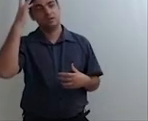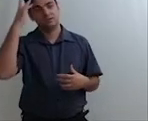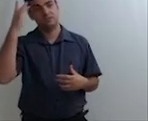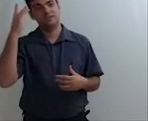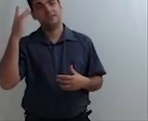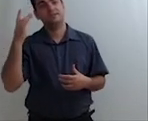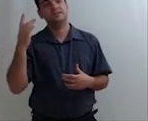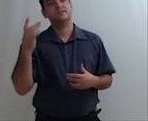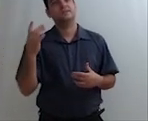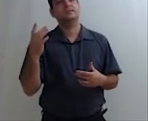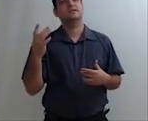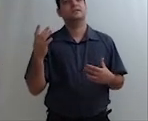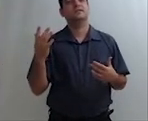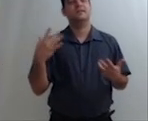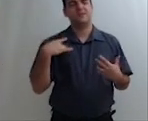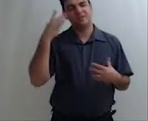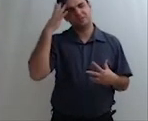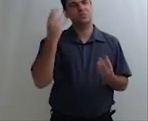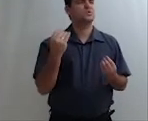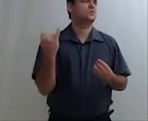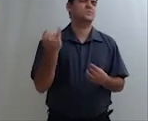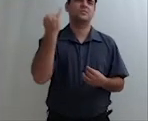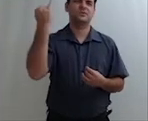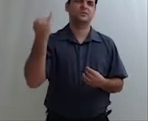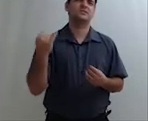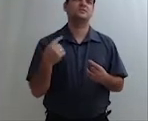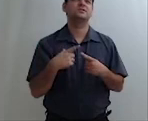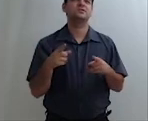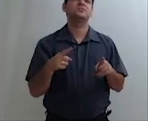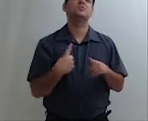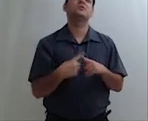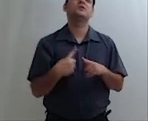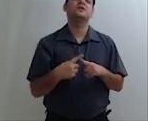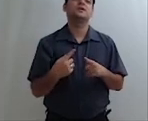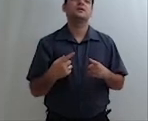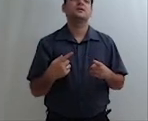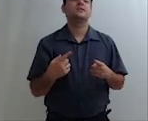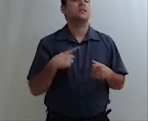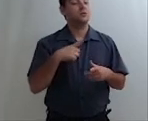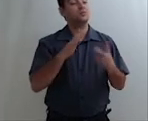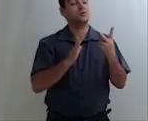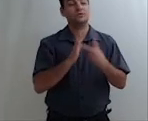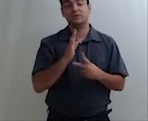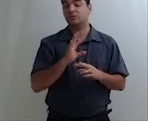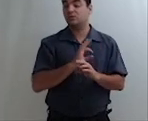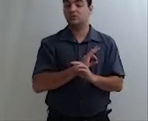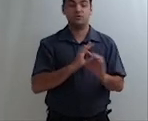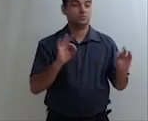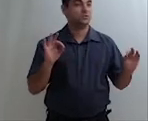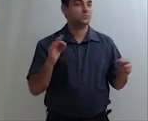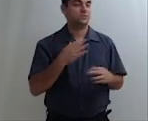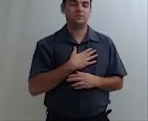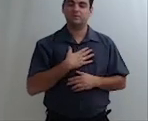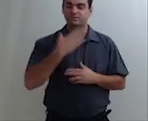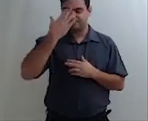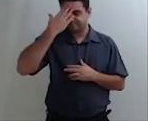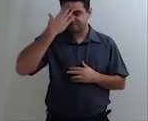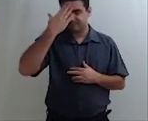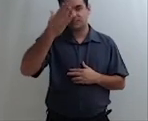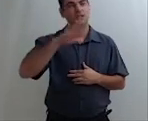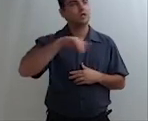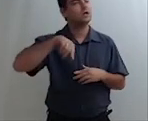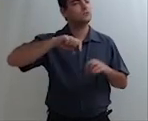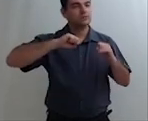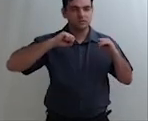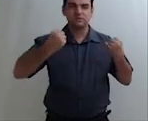eu rendo realmente assim o o agradecimento do nosso projeto para essa oportunidade porque é muito importante